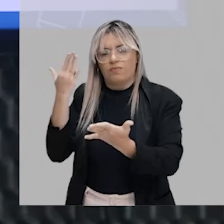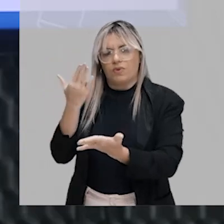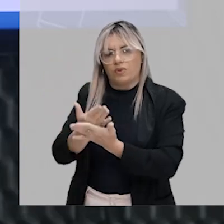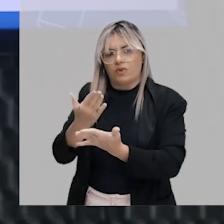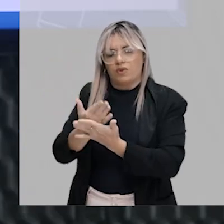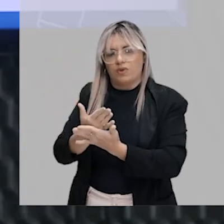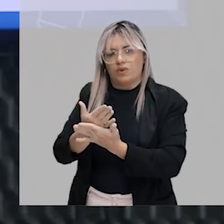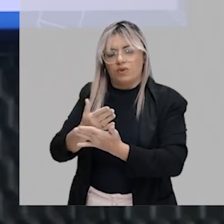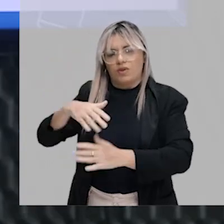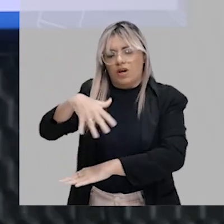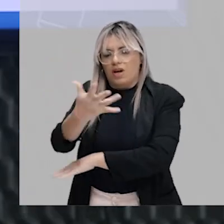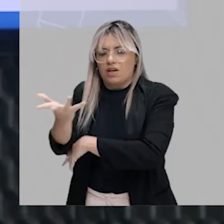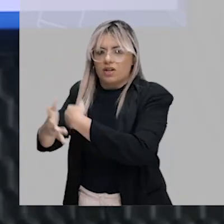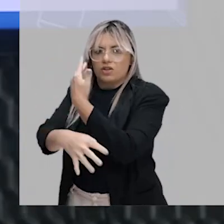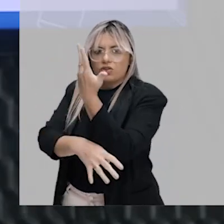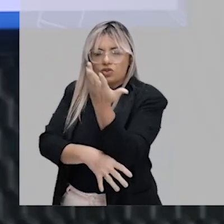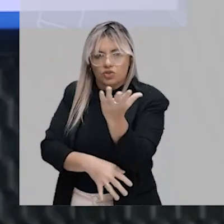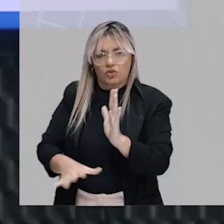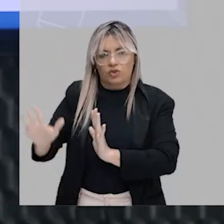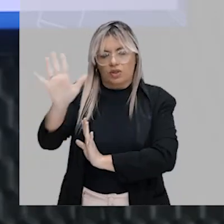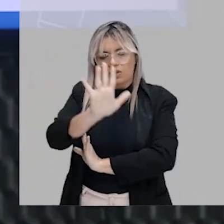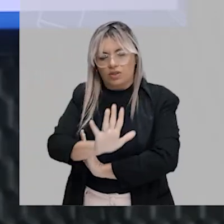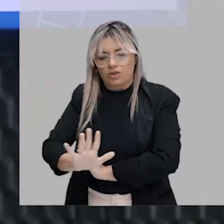estudam as questões da natureza,